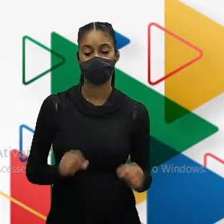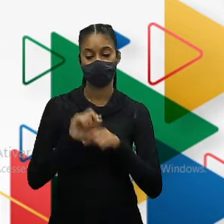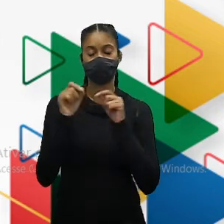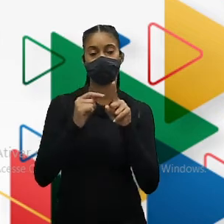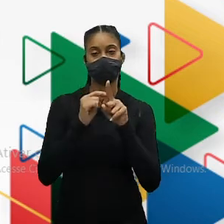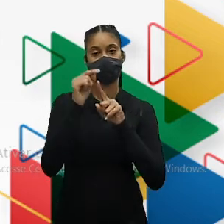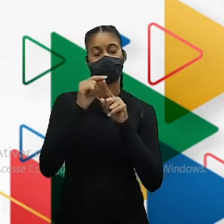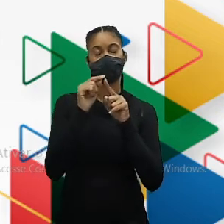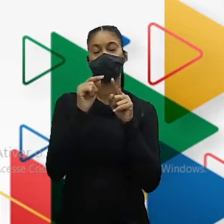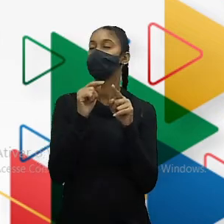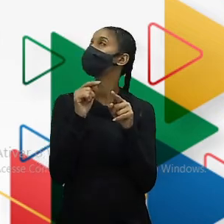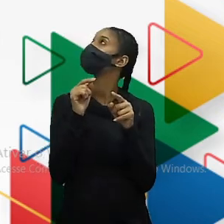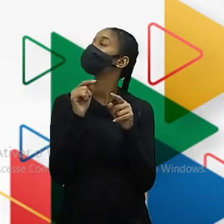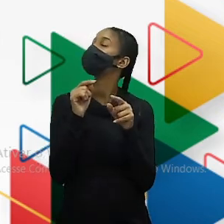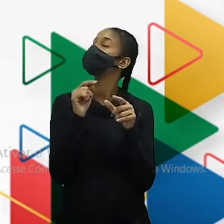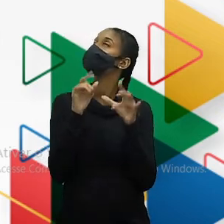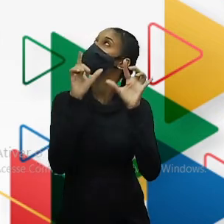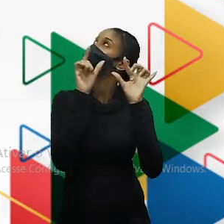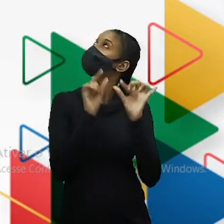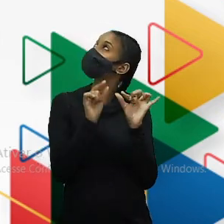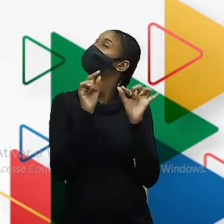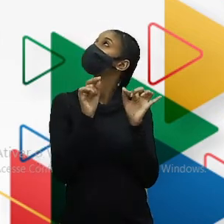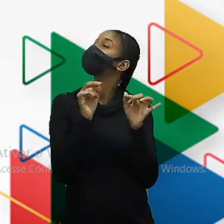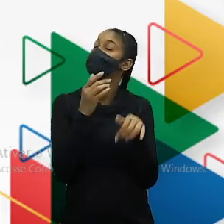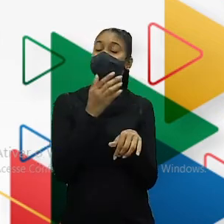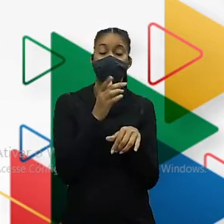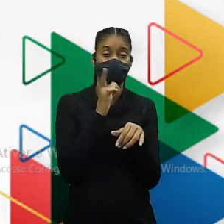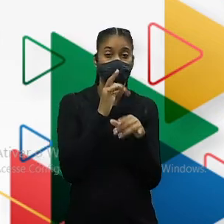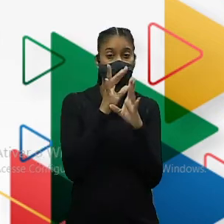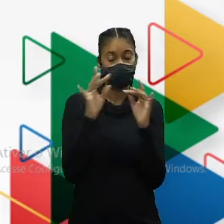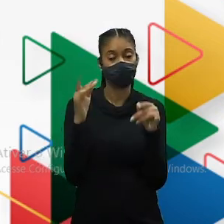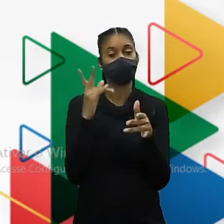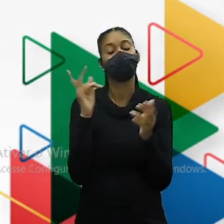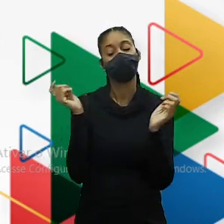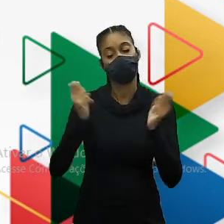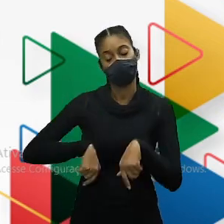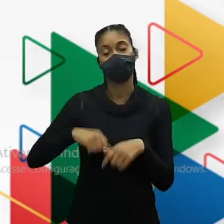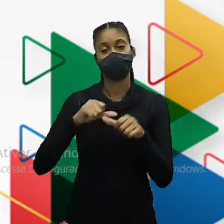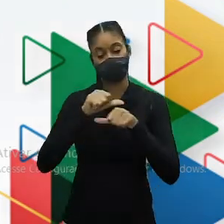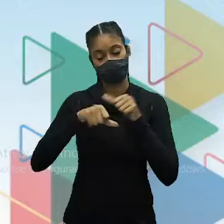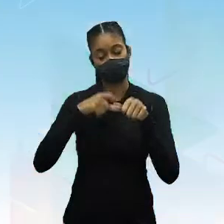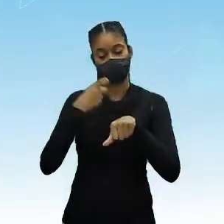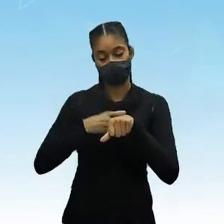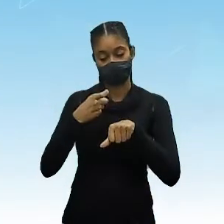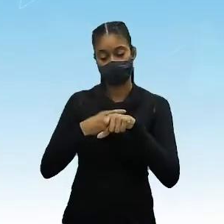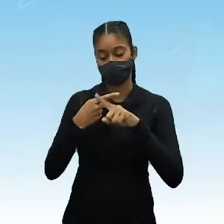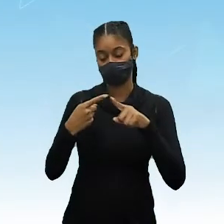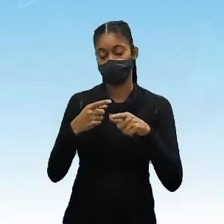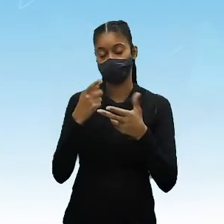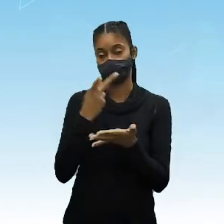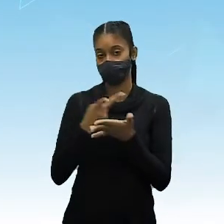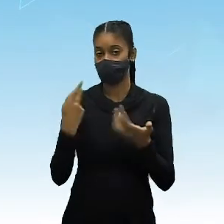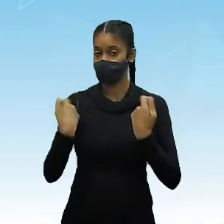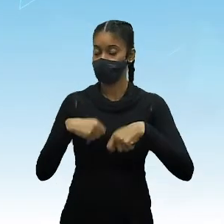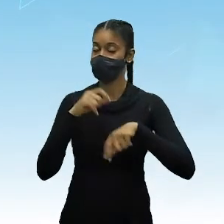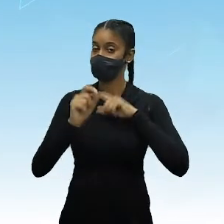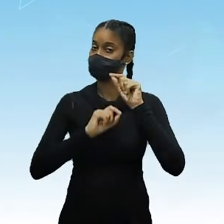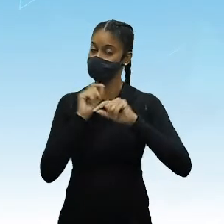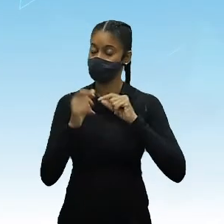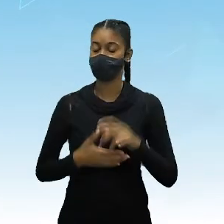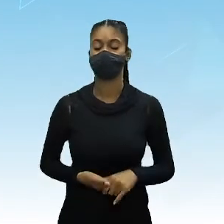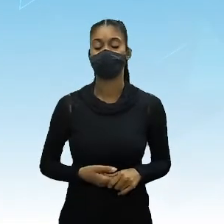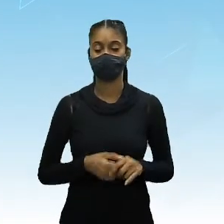ó, menorzinha. Então, na prática, o líquido continua podendo ser congelado, mas para que isso aconteça é